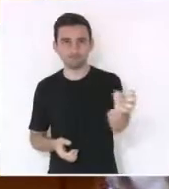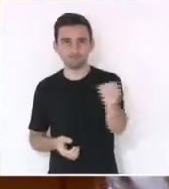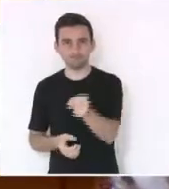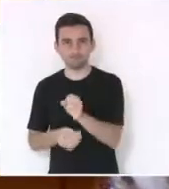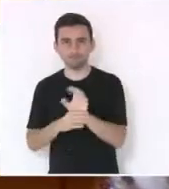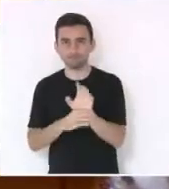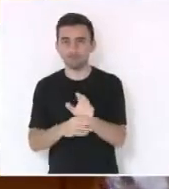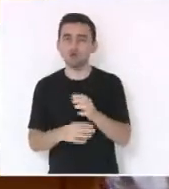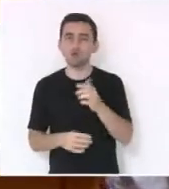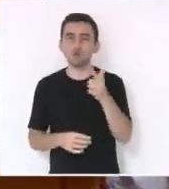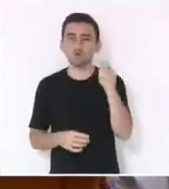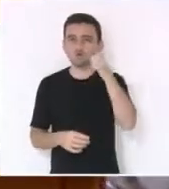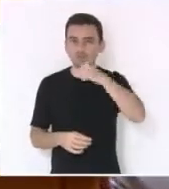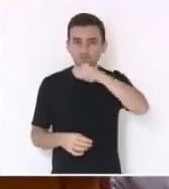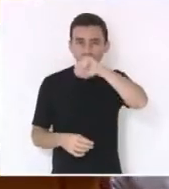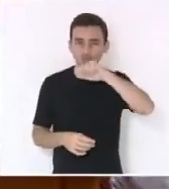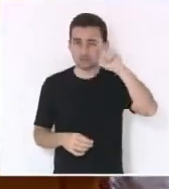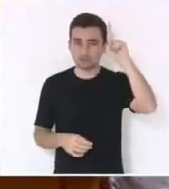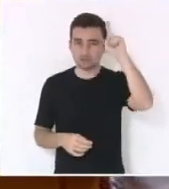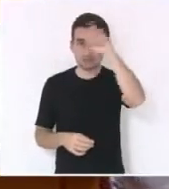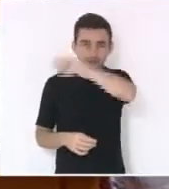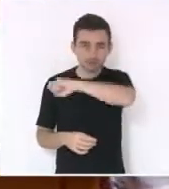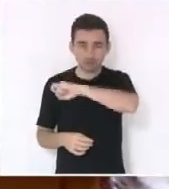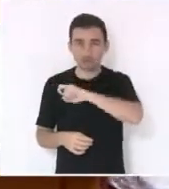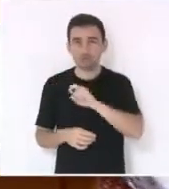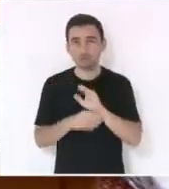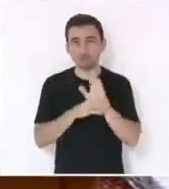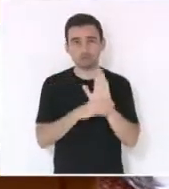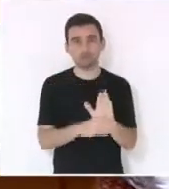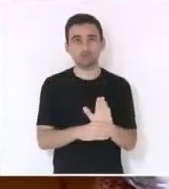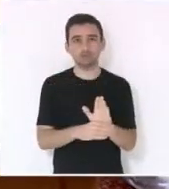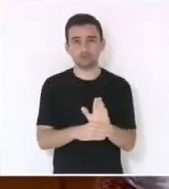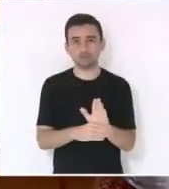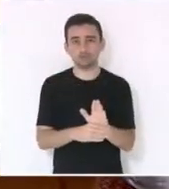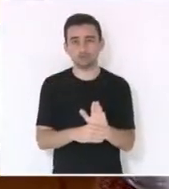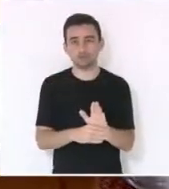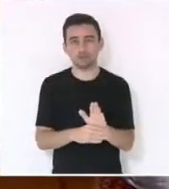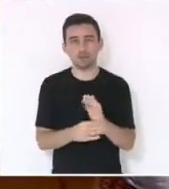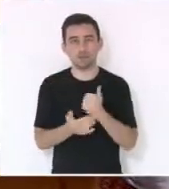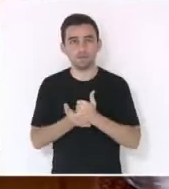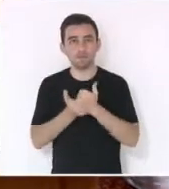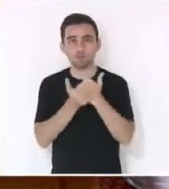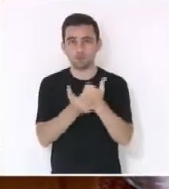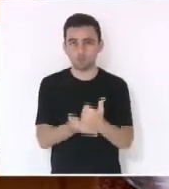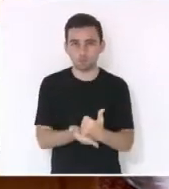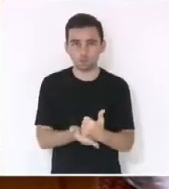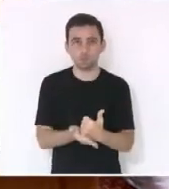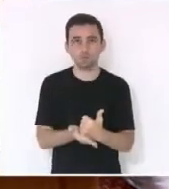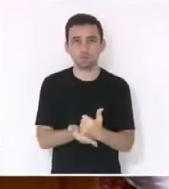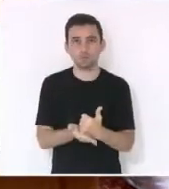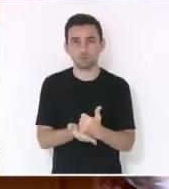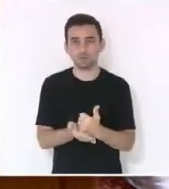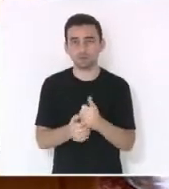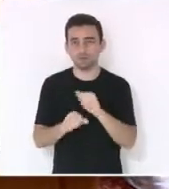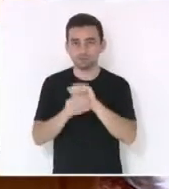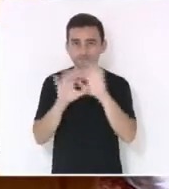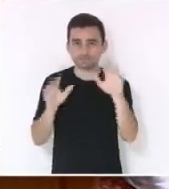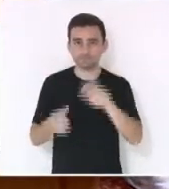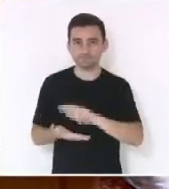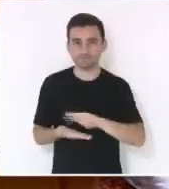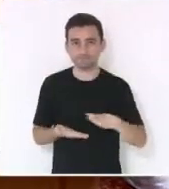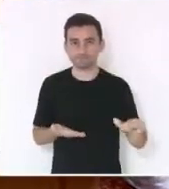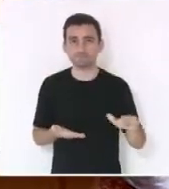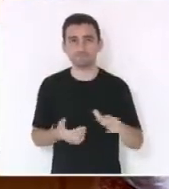dificuldades de acolher seus filhos LGBTs, tiveram apoio e esclarecimento das Mães pela